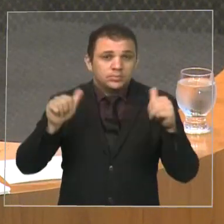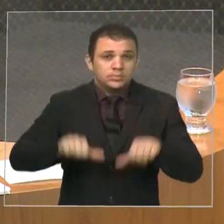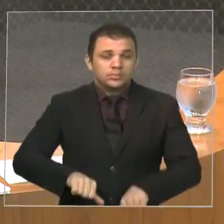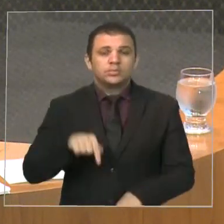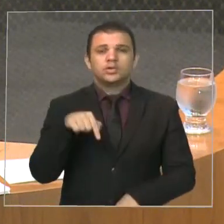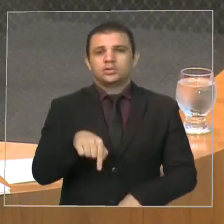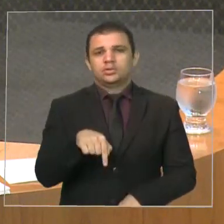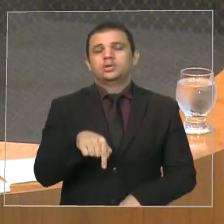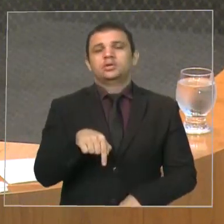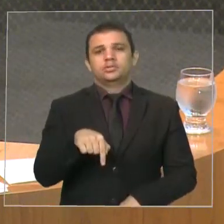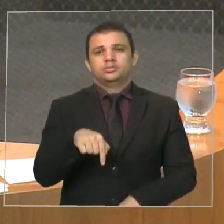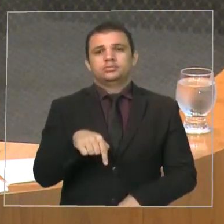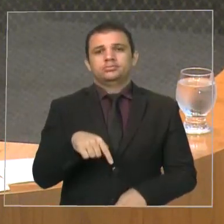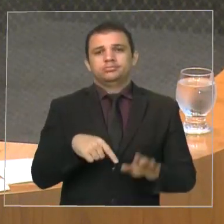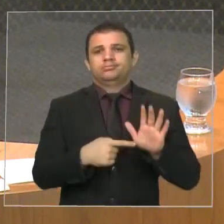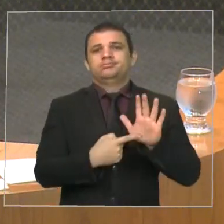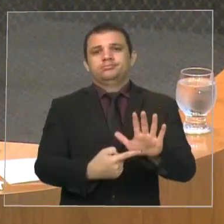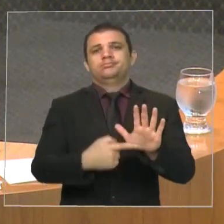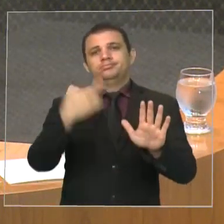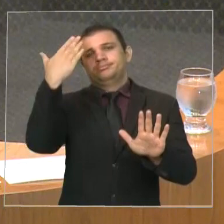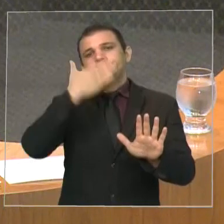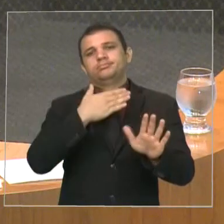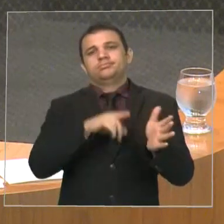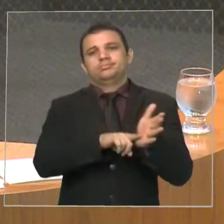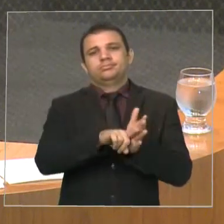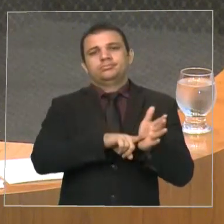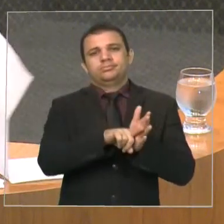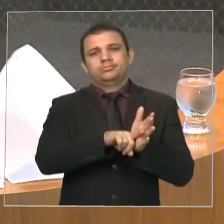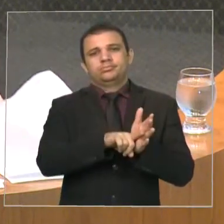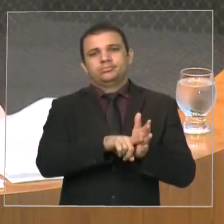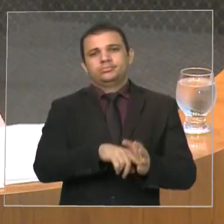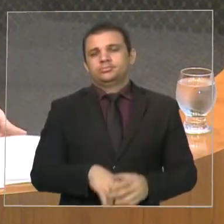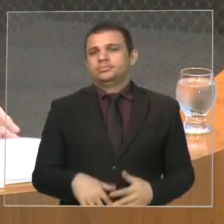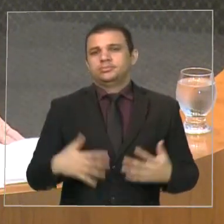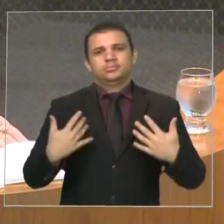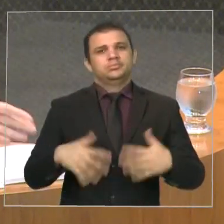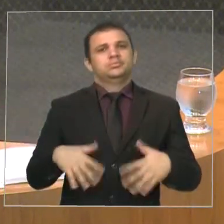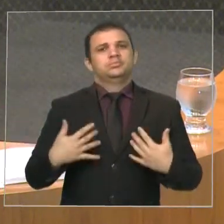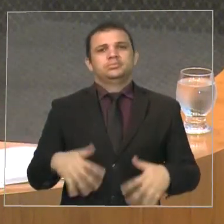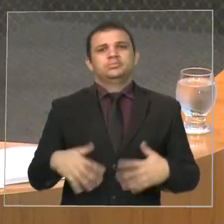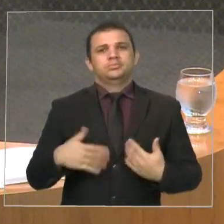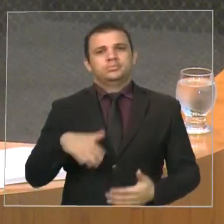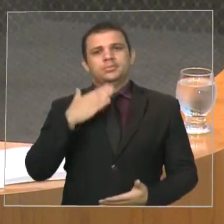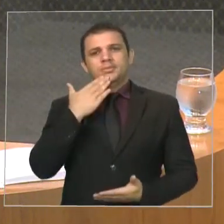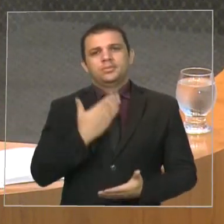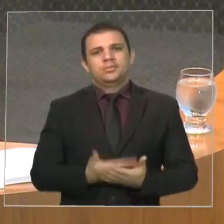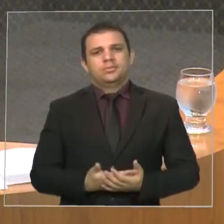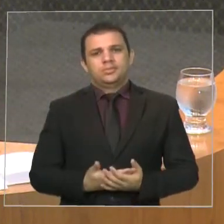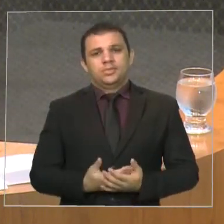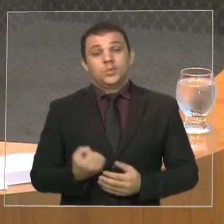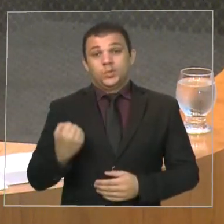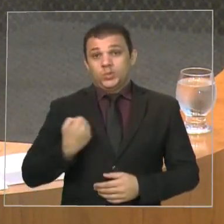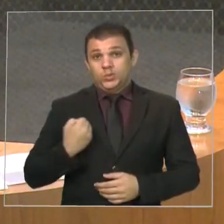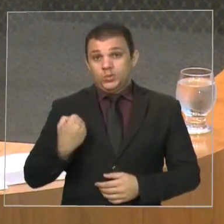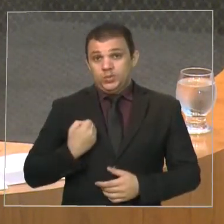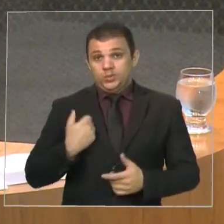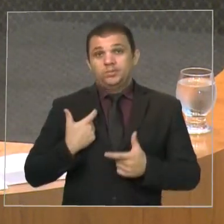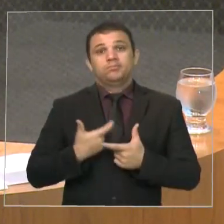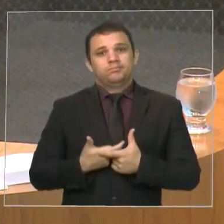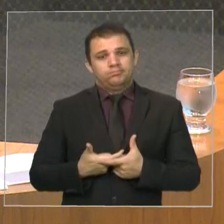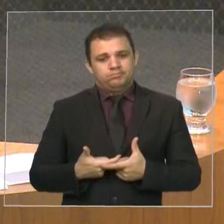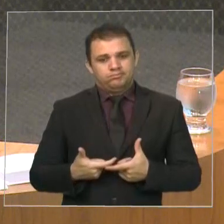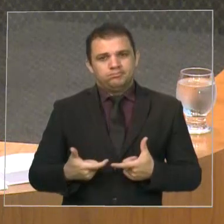pesquisa. Então, isso é um escândalo para a capital. E os números seguem crescendo